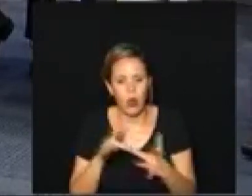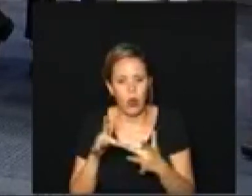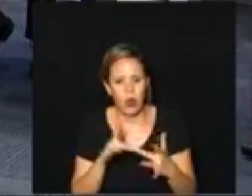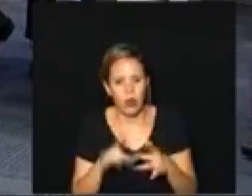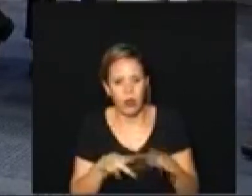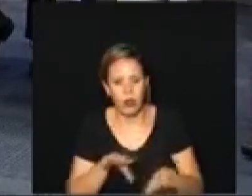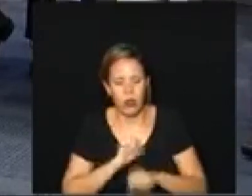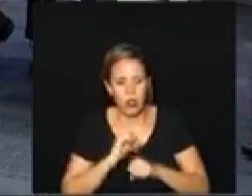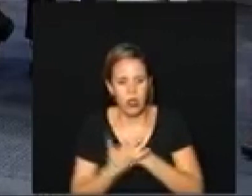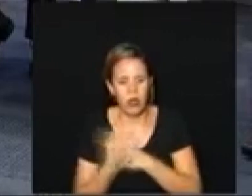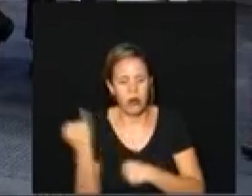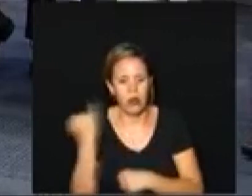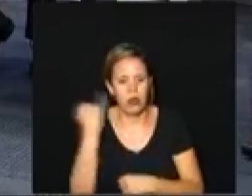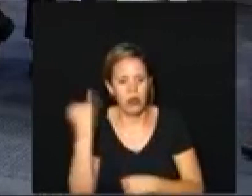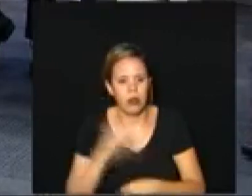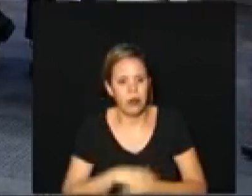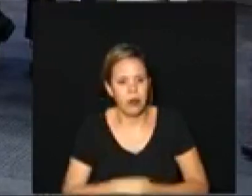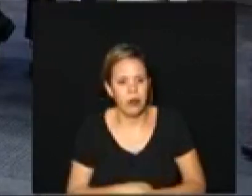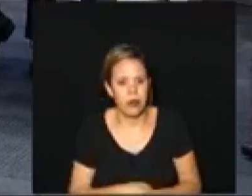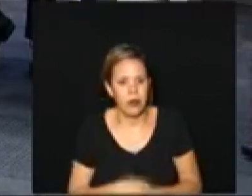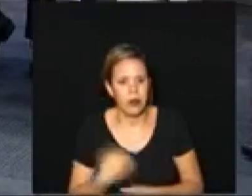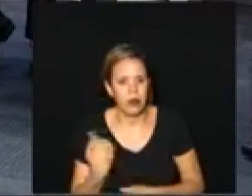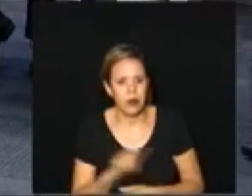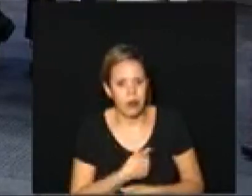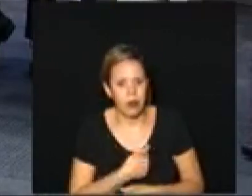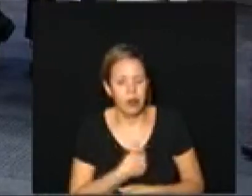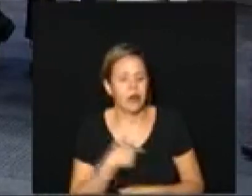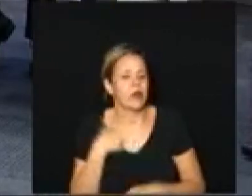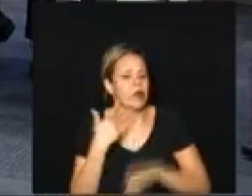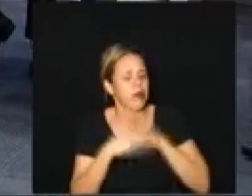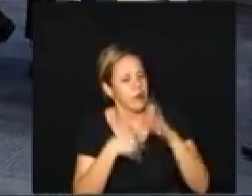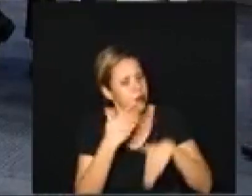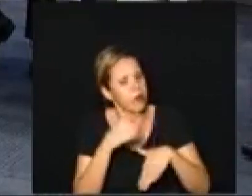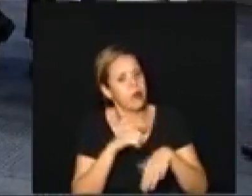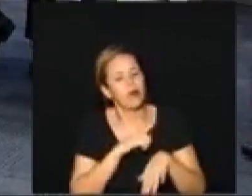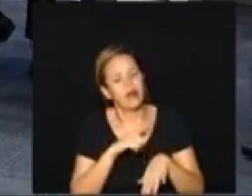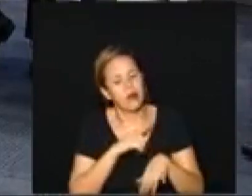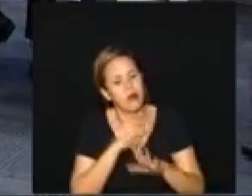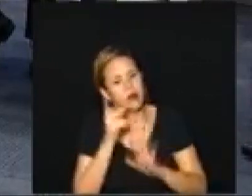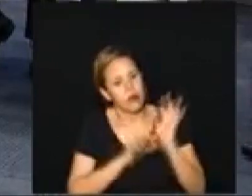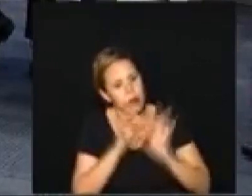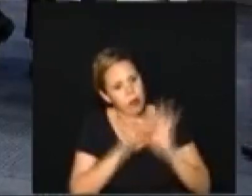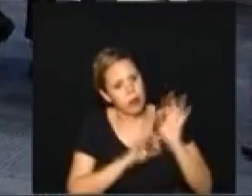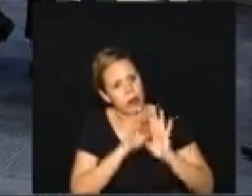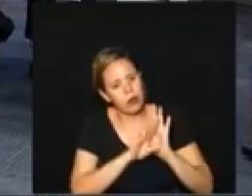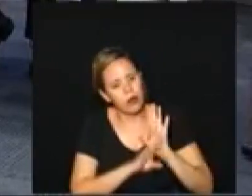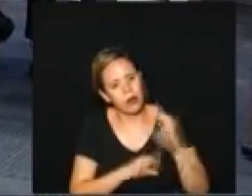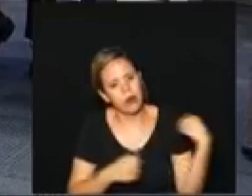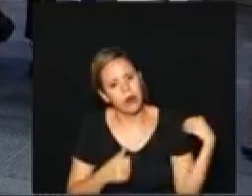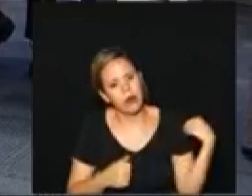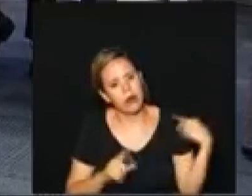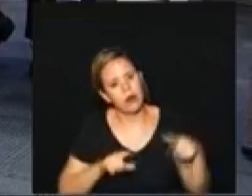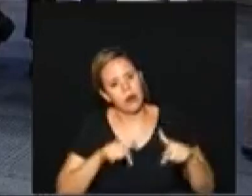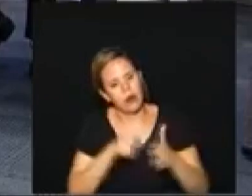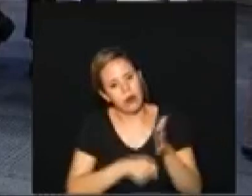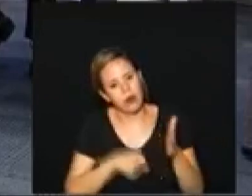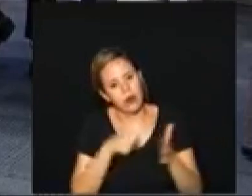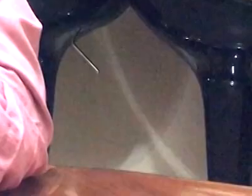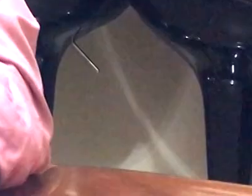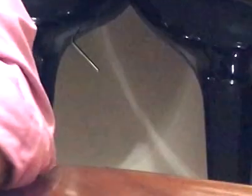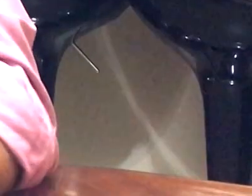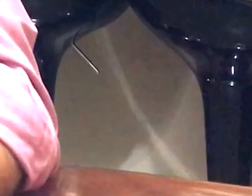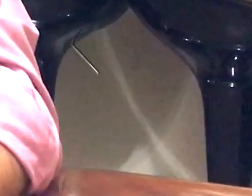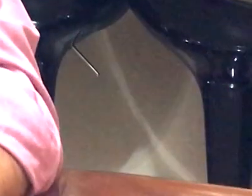com o vírus. Isso é muito importante para que a gente construa o nosso planejamento de enfrentamento para o